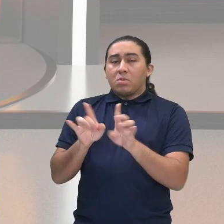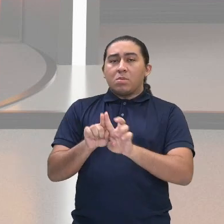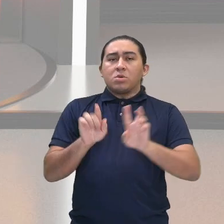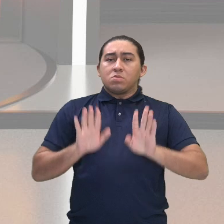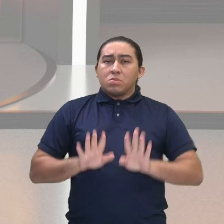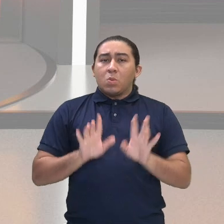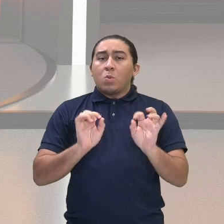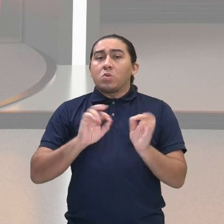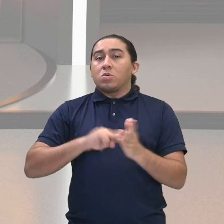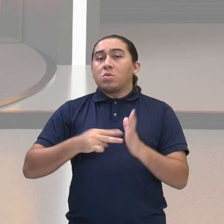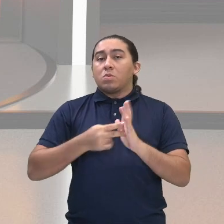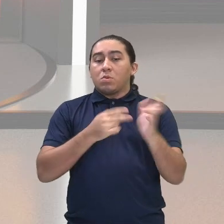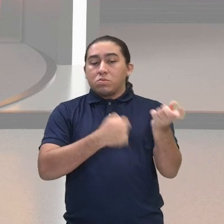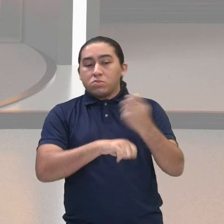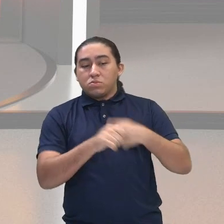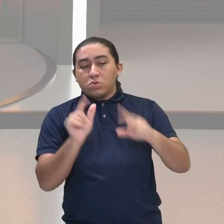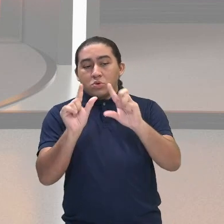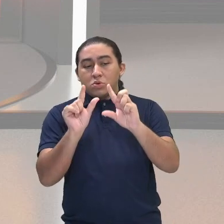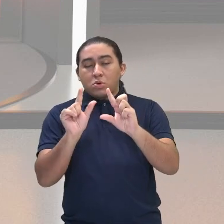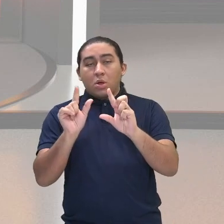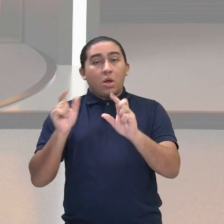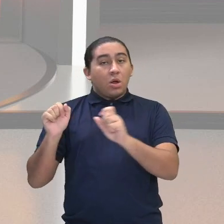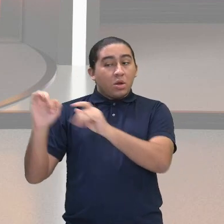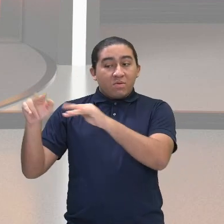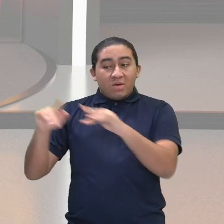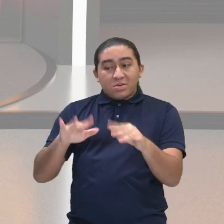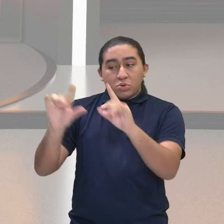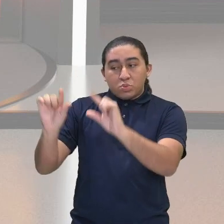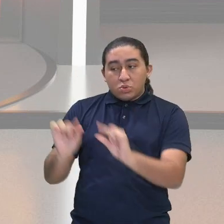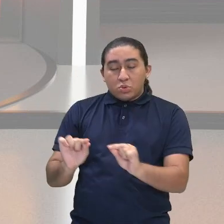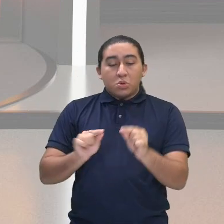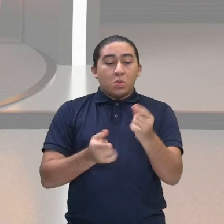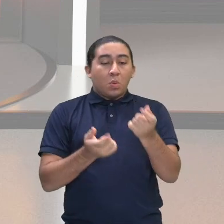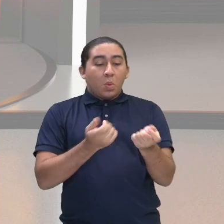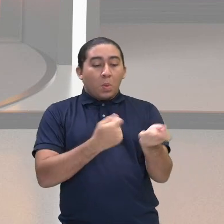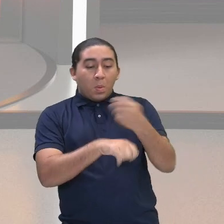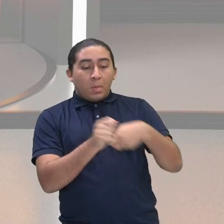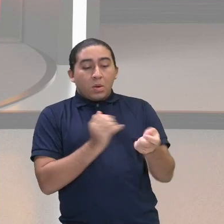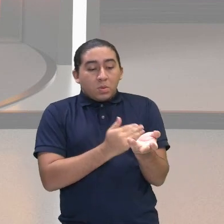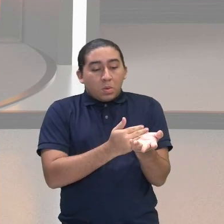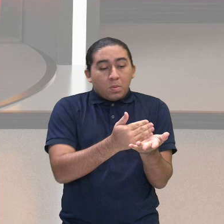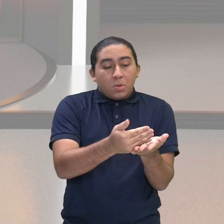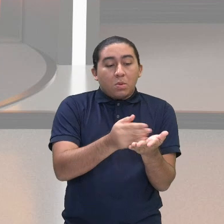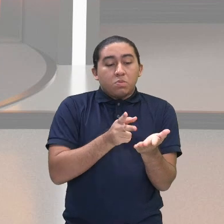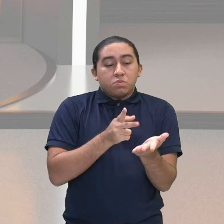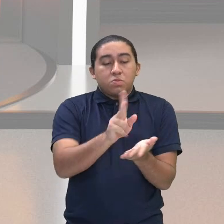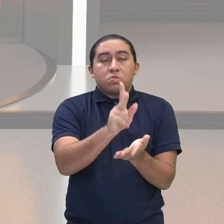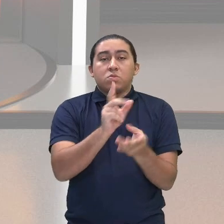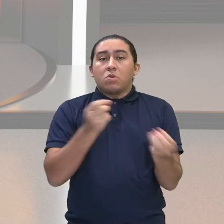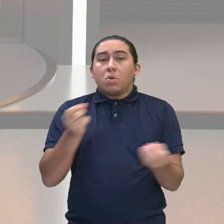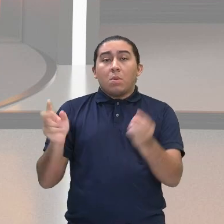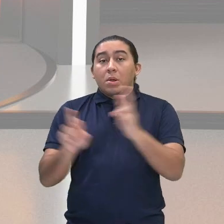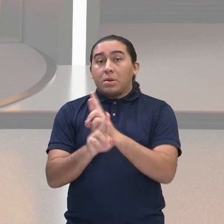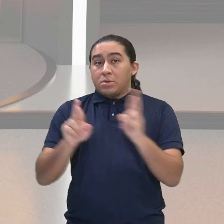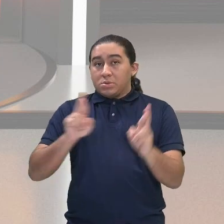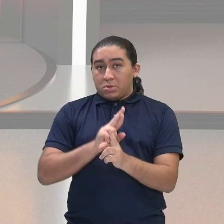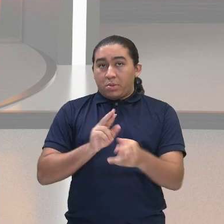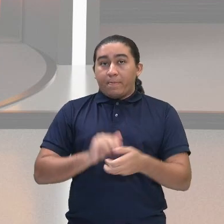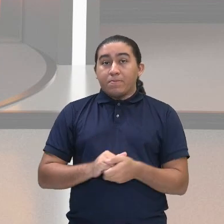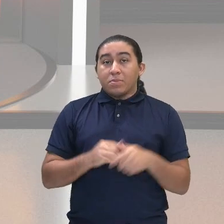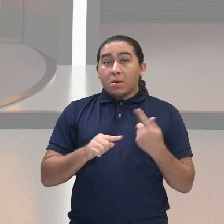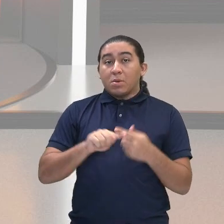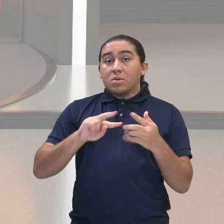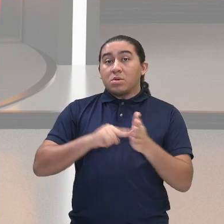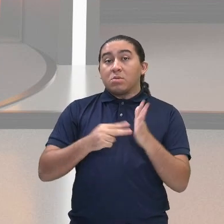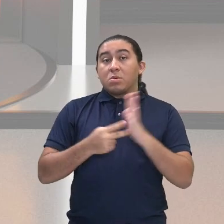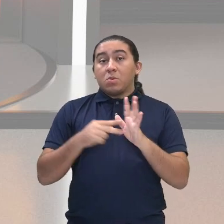a diminuição dessas invasões com o comércio? O que tem a ver? É que na medida que você também tinha invasores